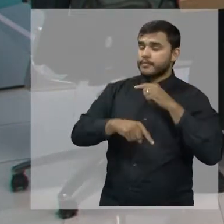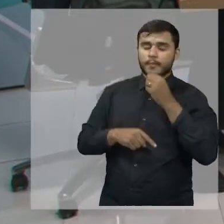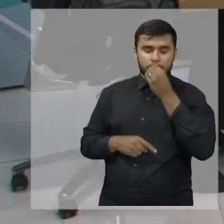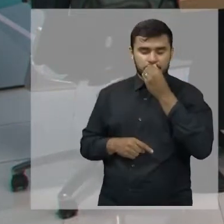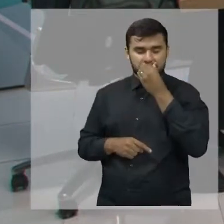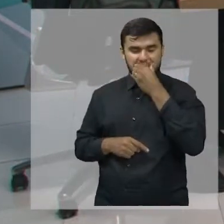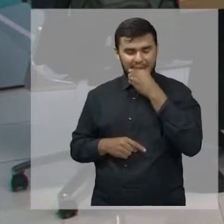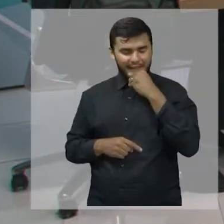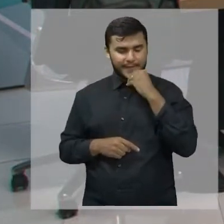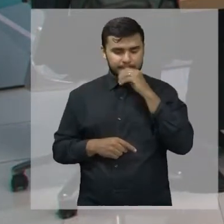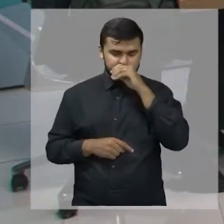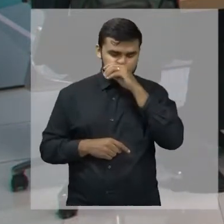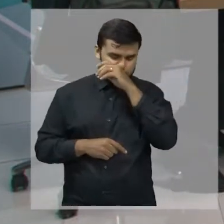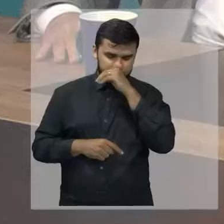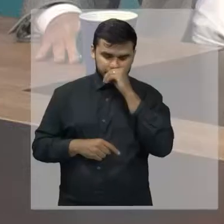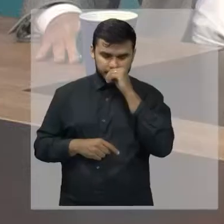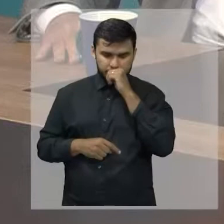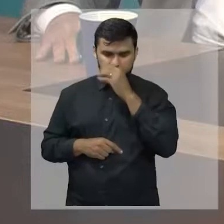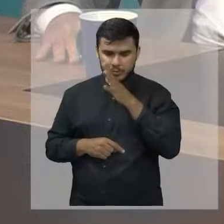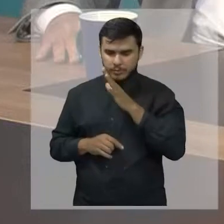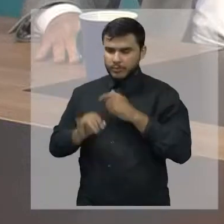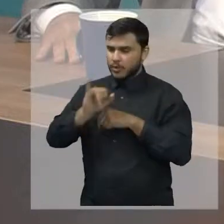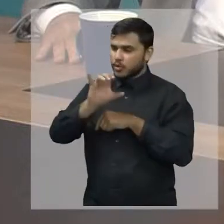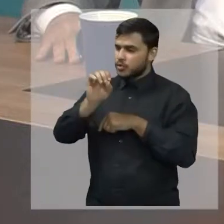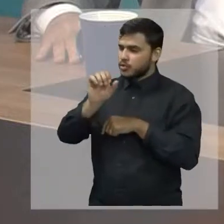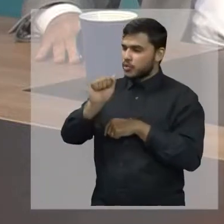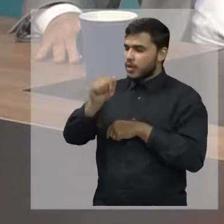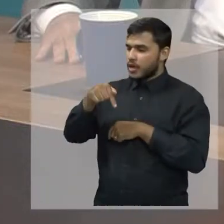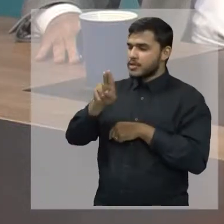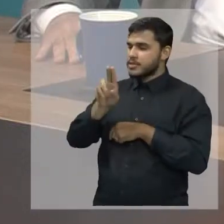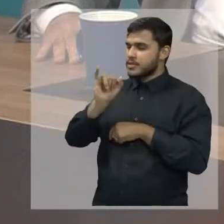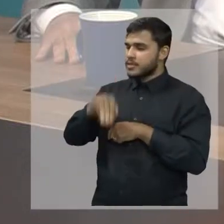levantamento. De 197 processos que chegaram lá,